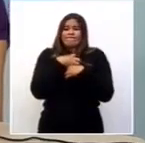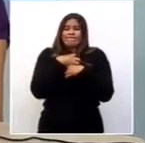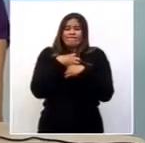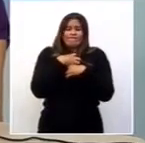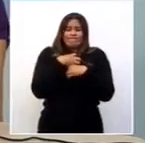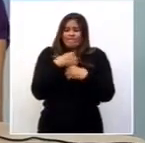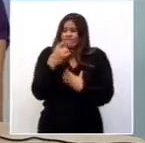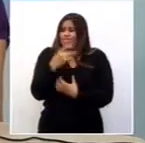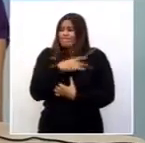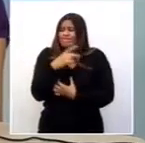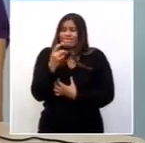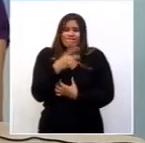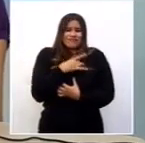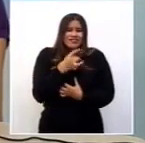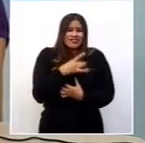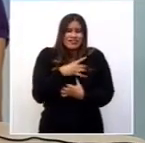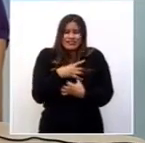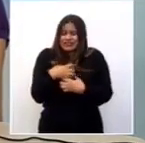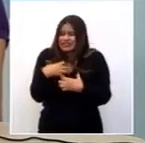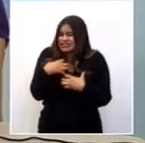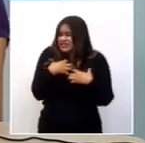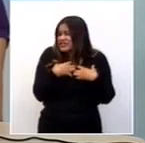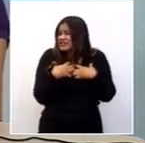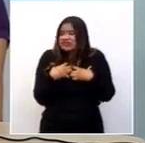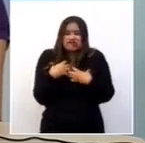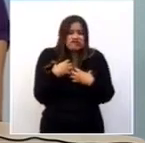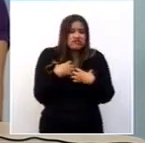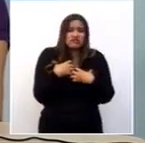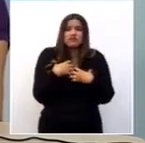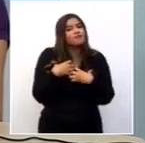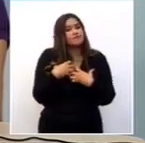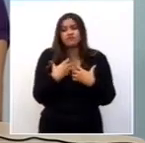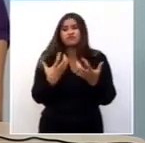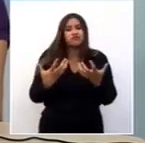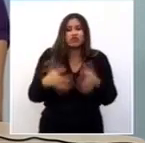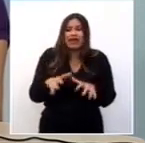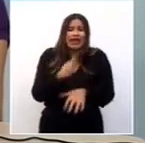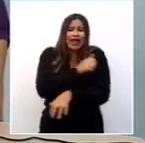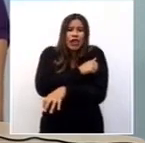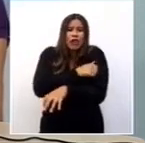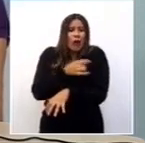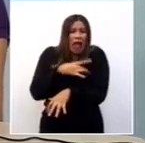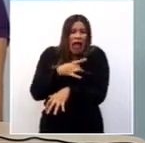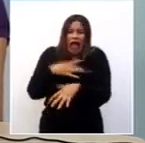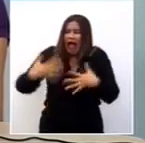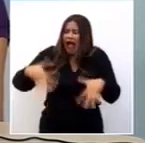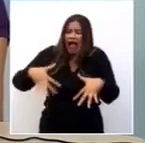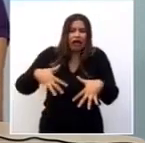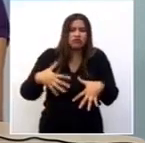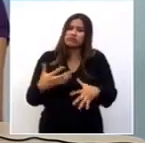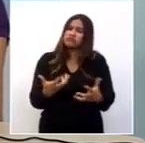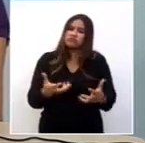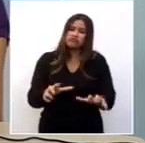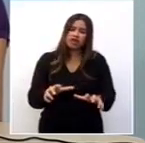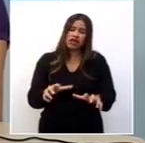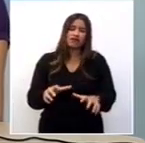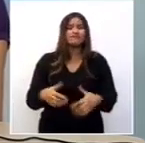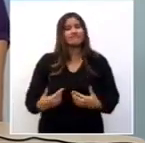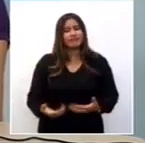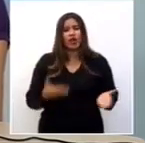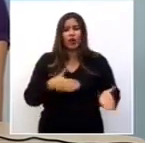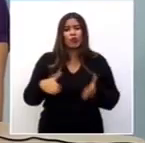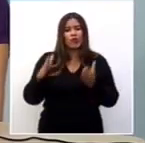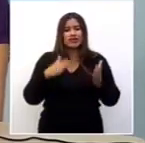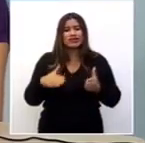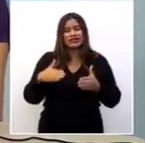de angústia, e é exatamente isso que nós não queremos para os nossos estudantes, né? É um processo desafiador, sim, mas